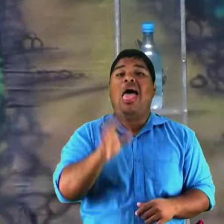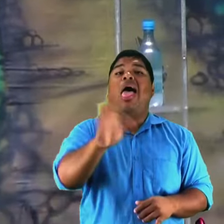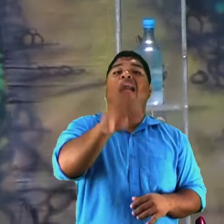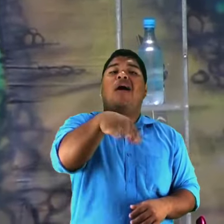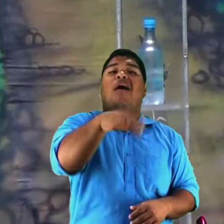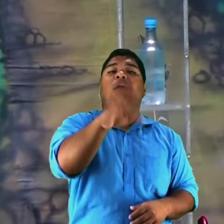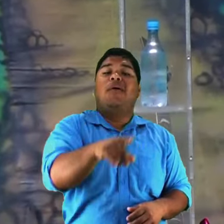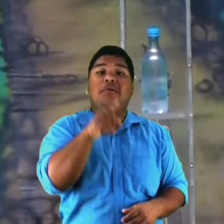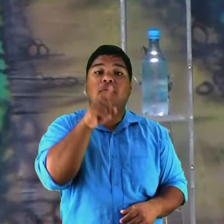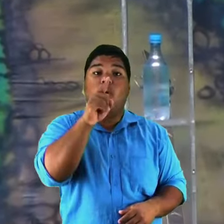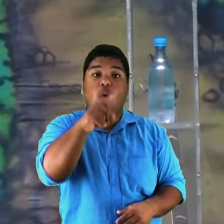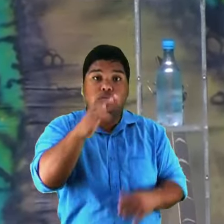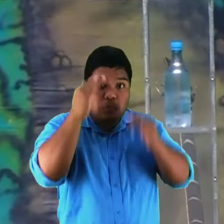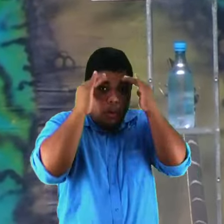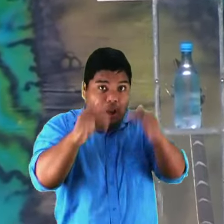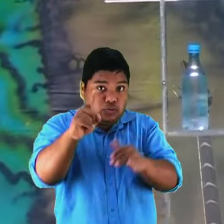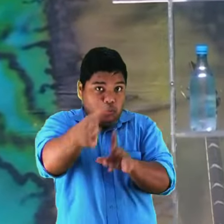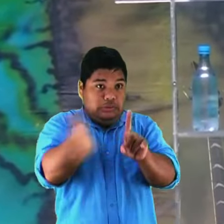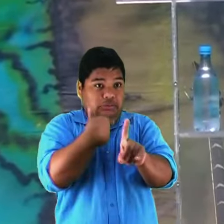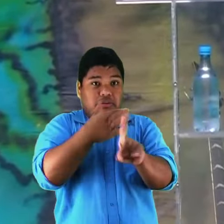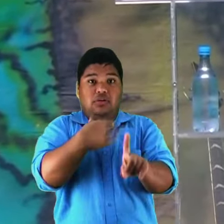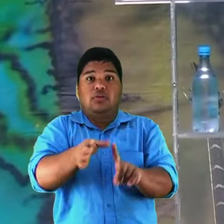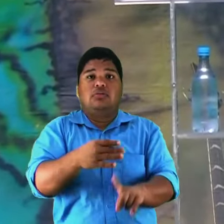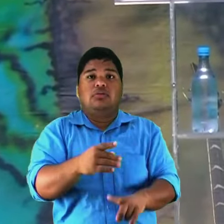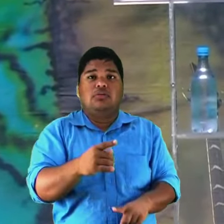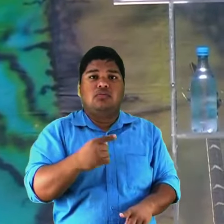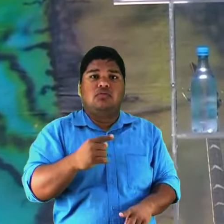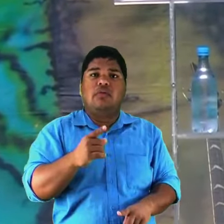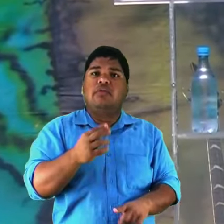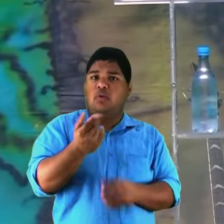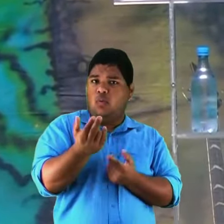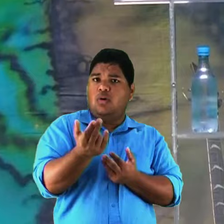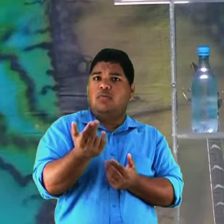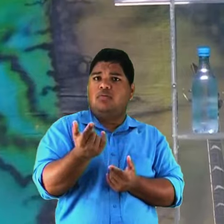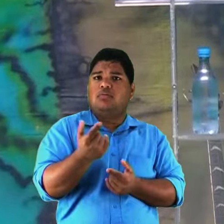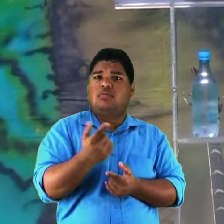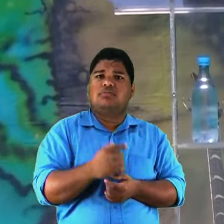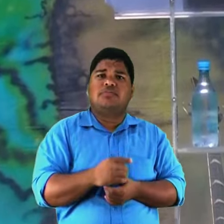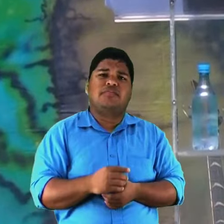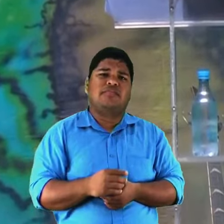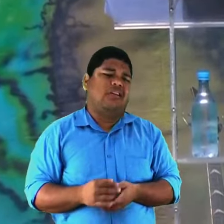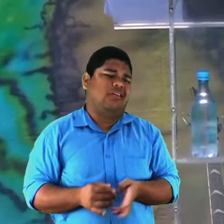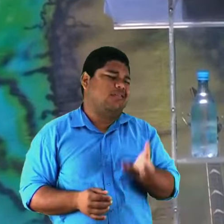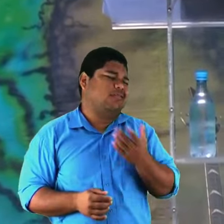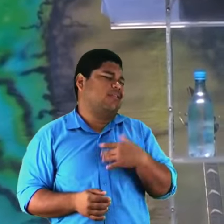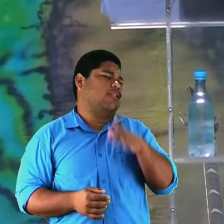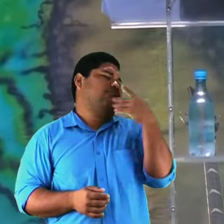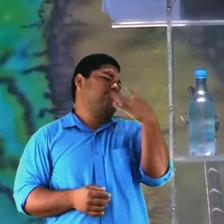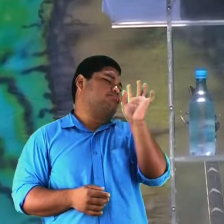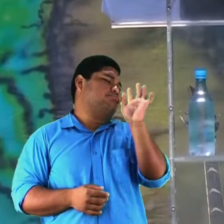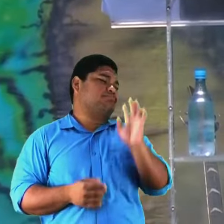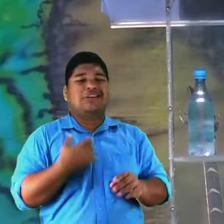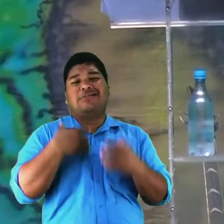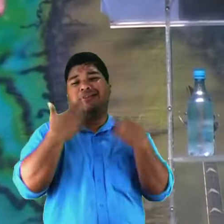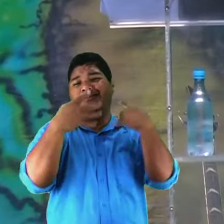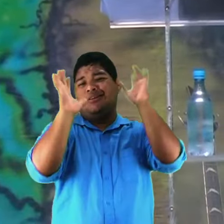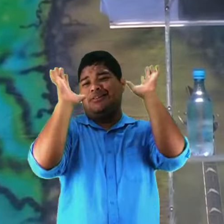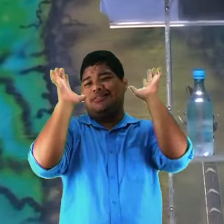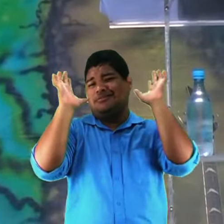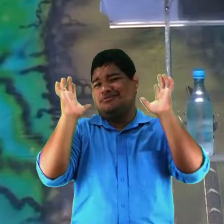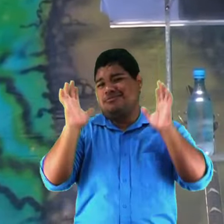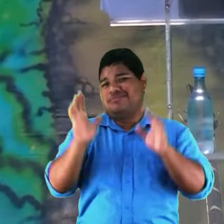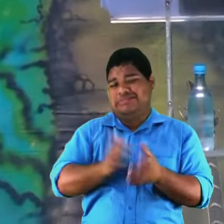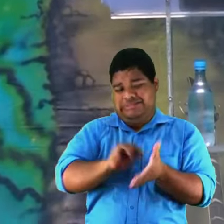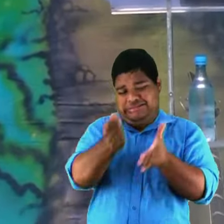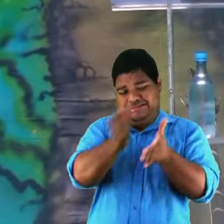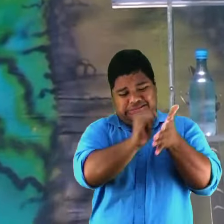tu te obedece ou apanha. Foi assim comigo. Hoje a vovó diz, não tá, vai, joga tudo no chão, risca a